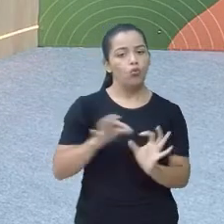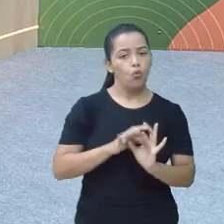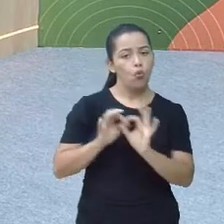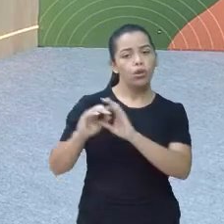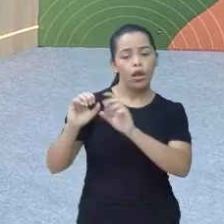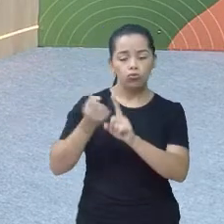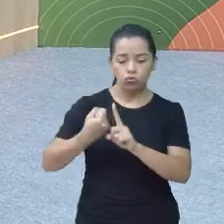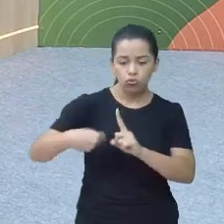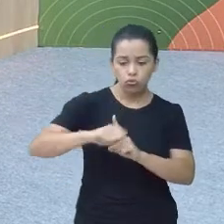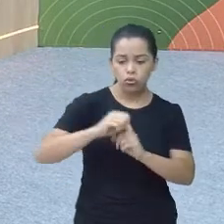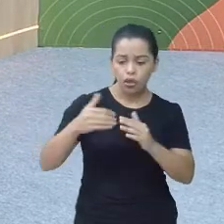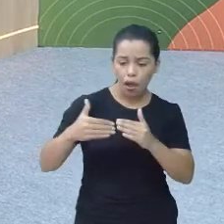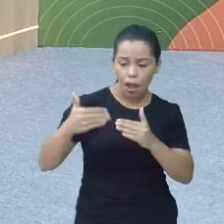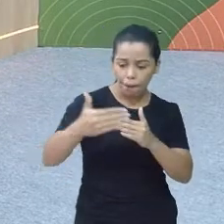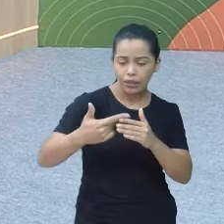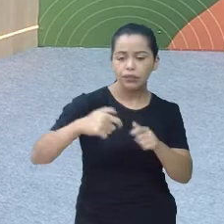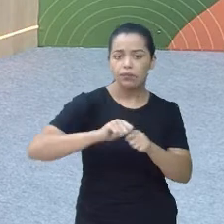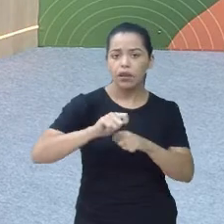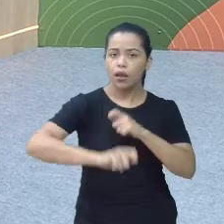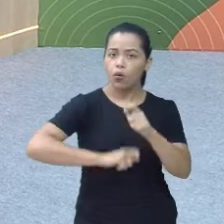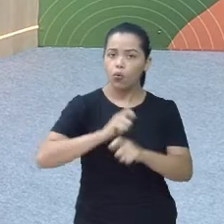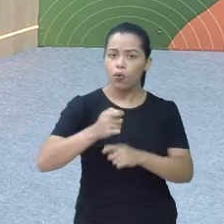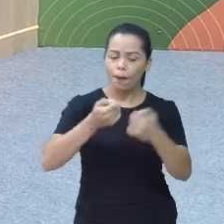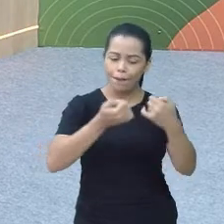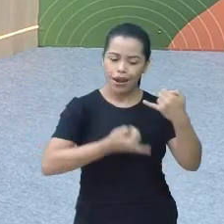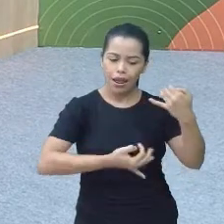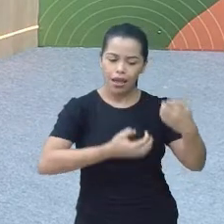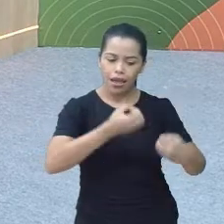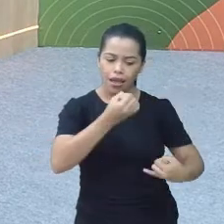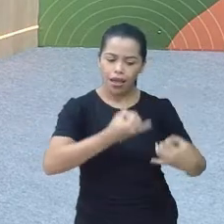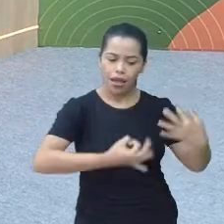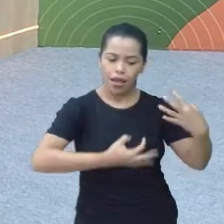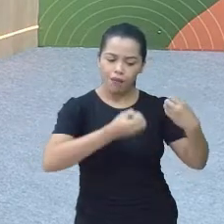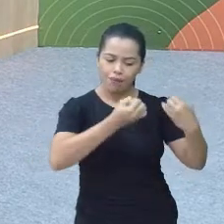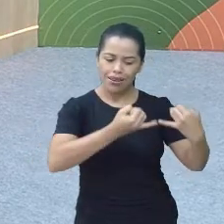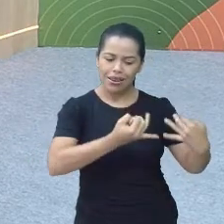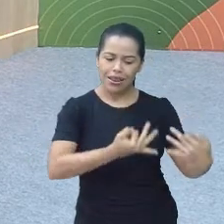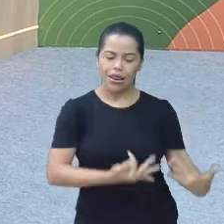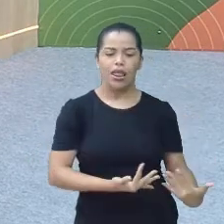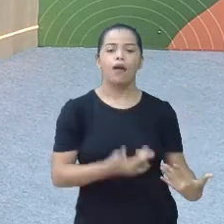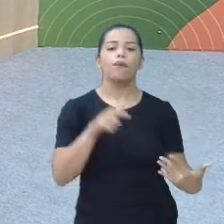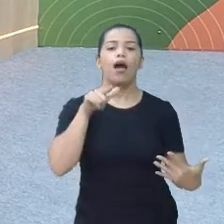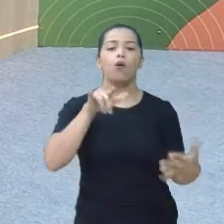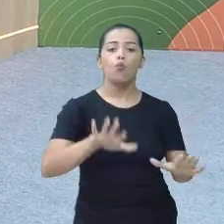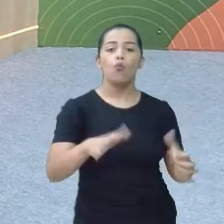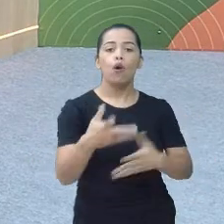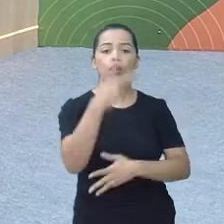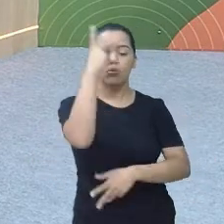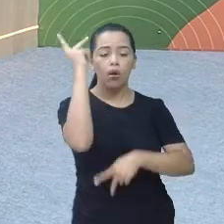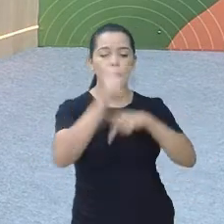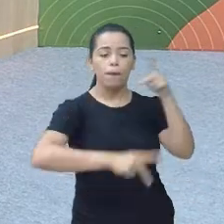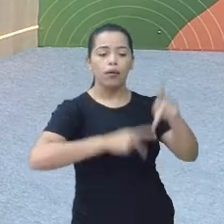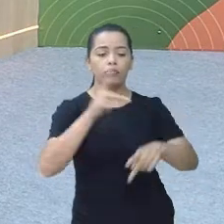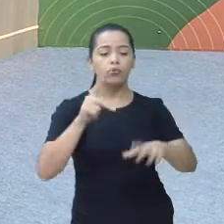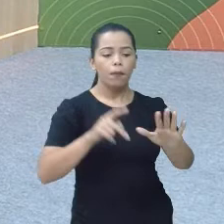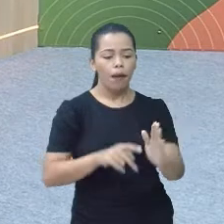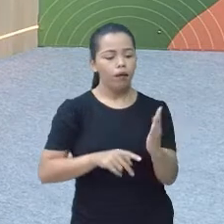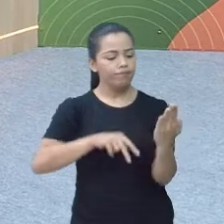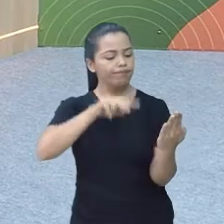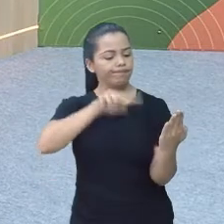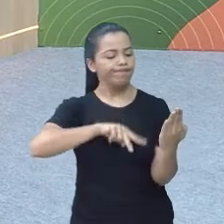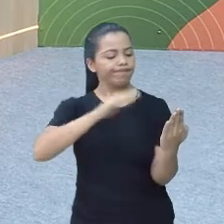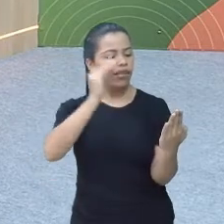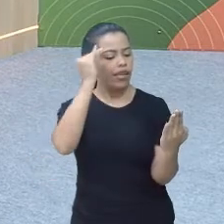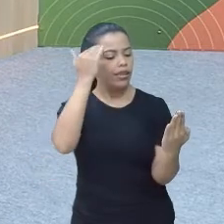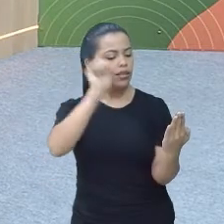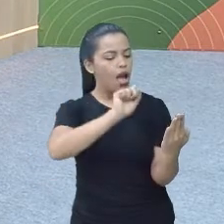social. E, a partir disso, fazer uma descrição para que o público, quando leia a notícia, entenda todo o